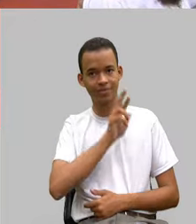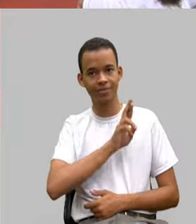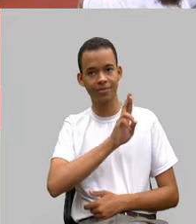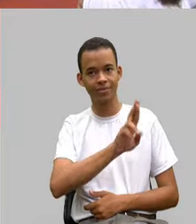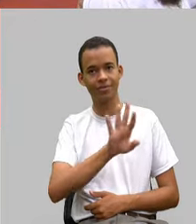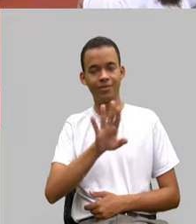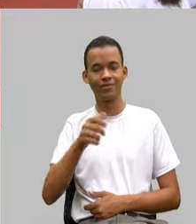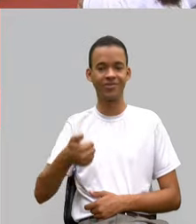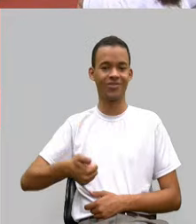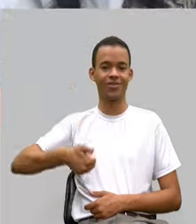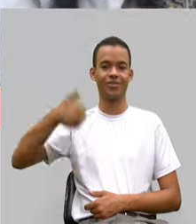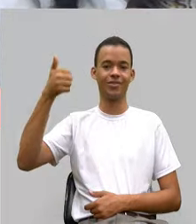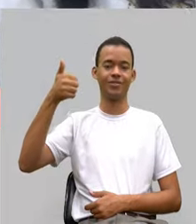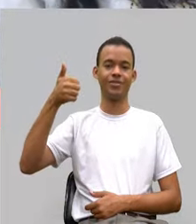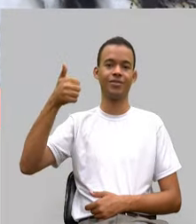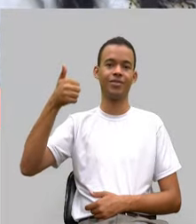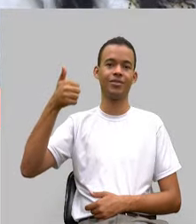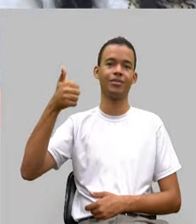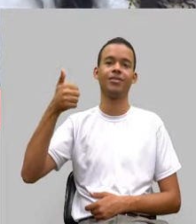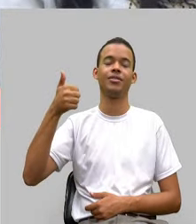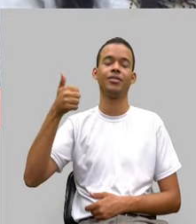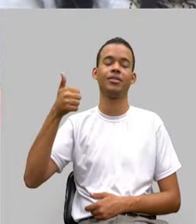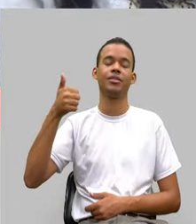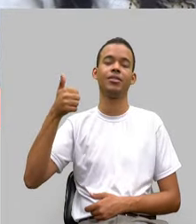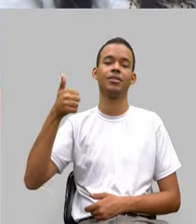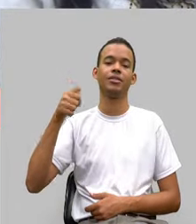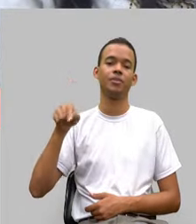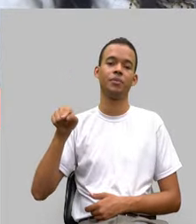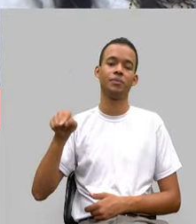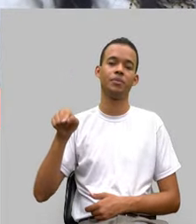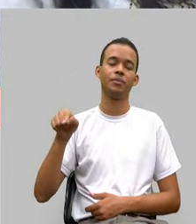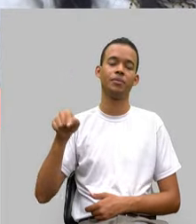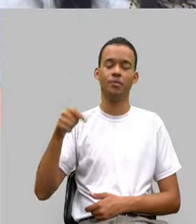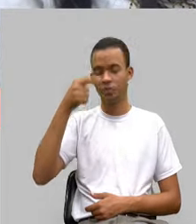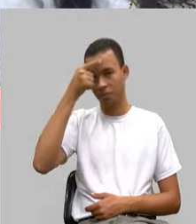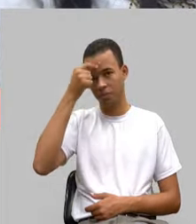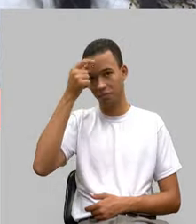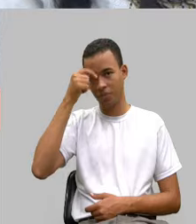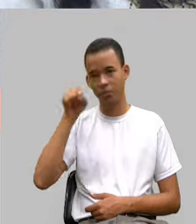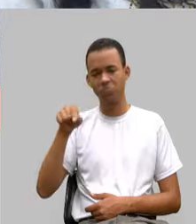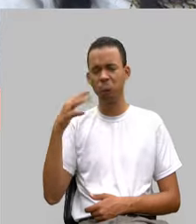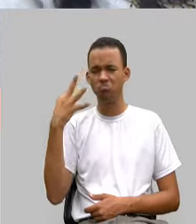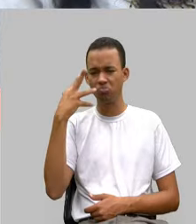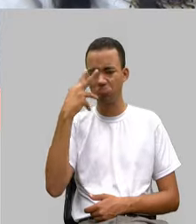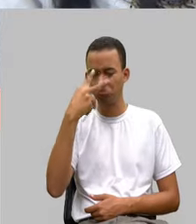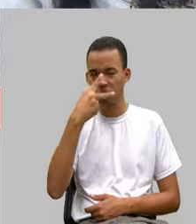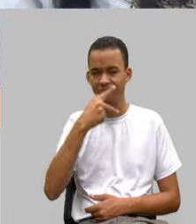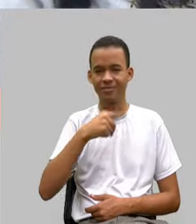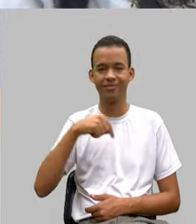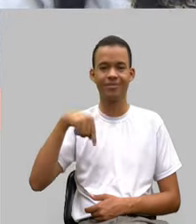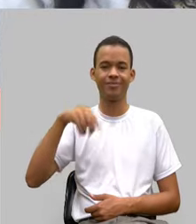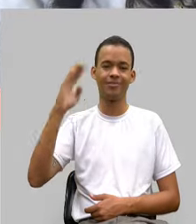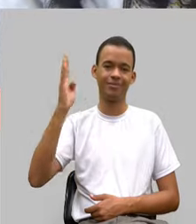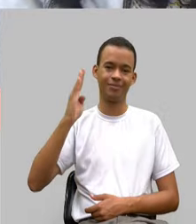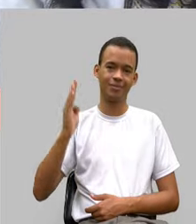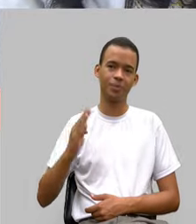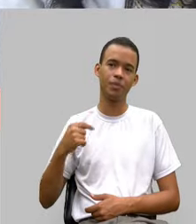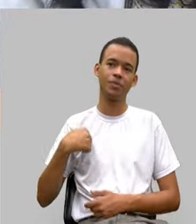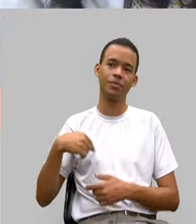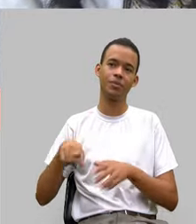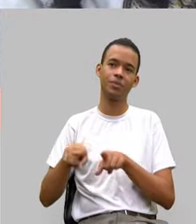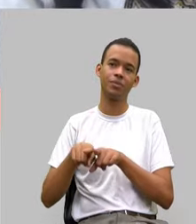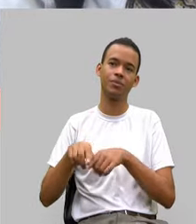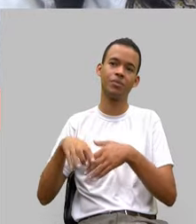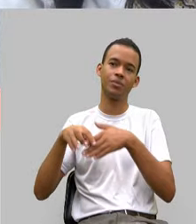e é um fato né questionável da melhor e mais bonita Universidade do Brasil cumprimento os demais